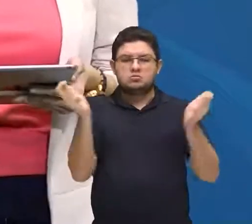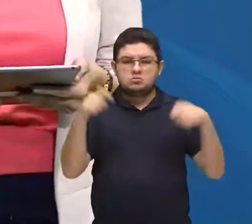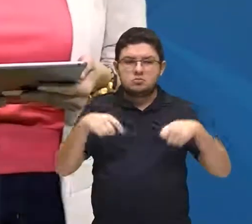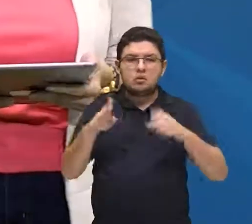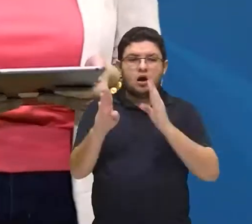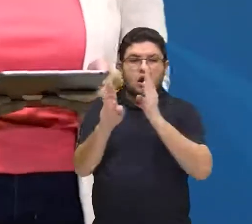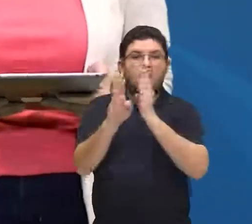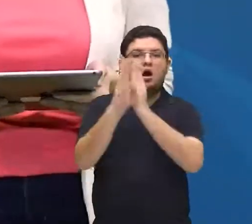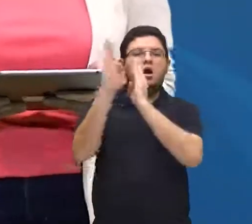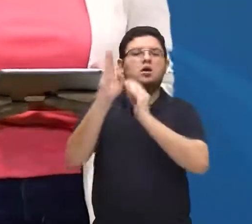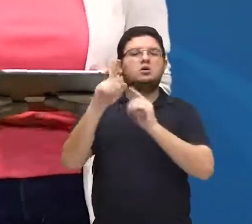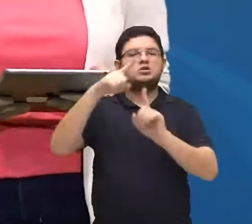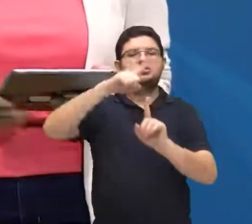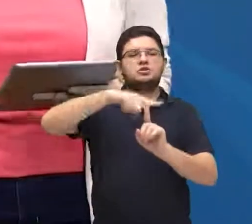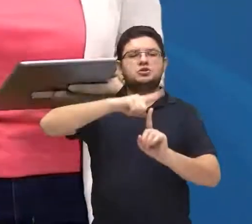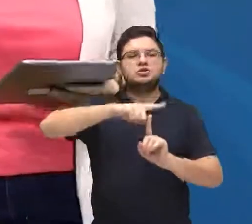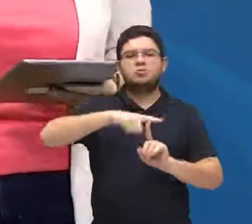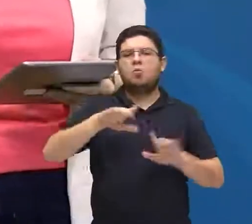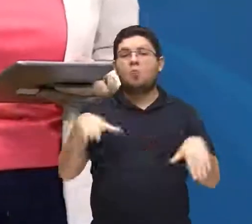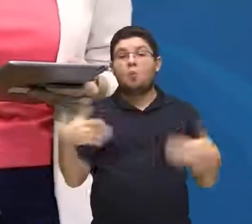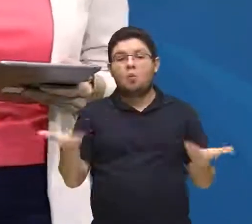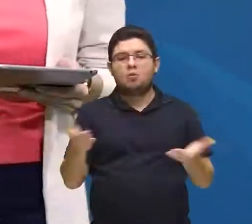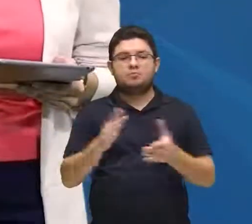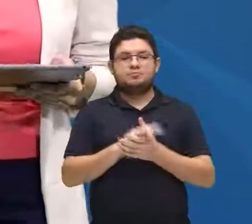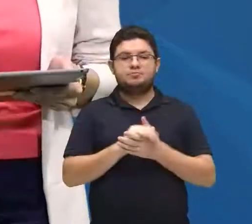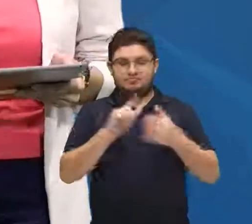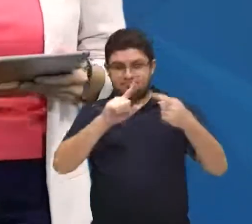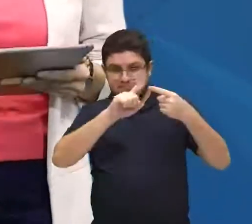nosso dia a dia? Então, vamos lá. Os dois